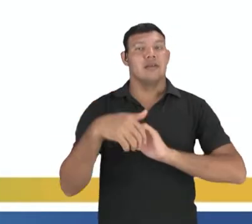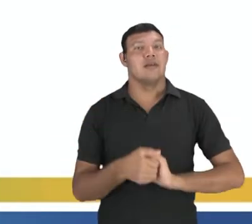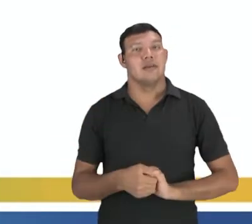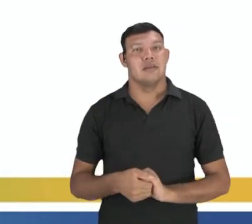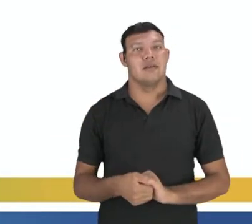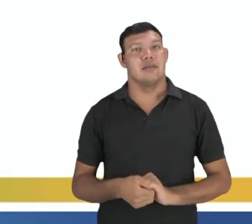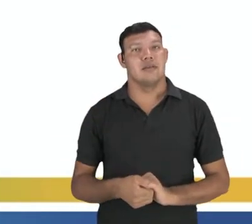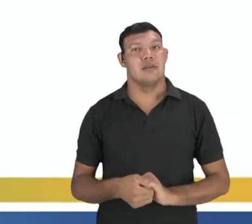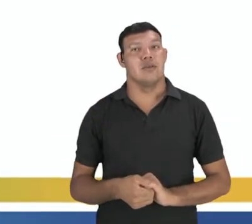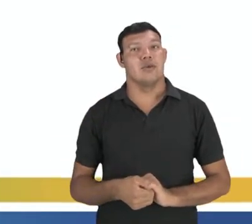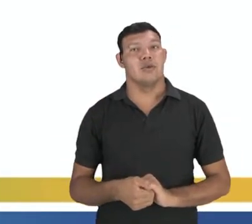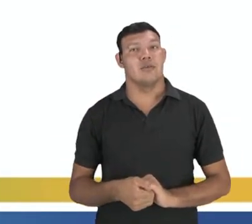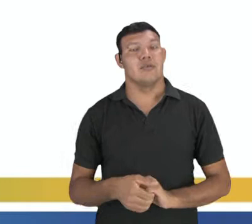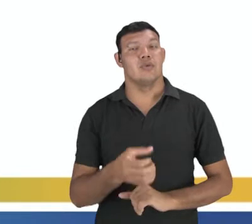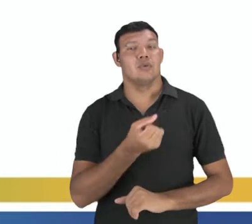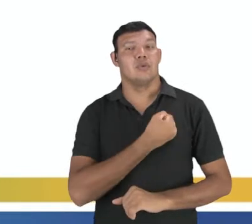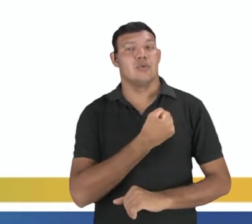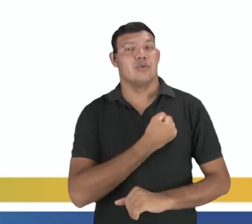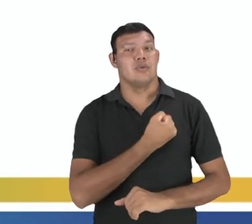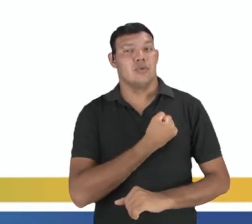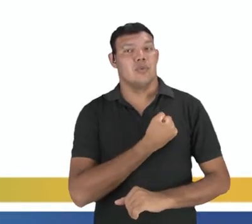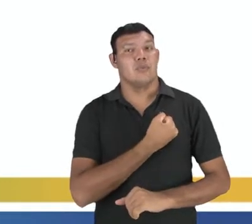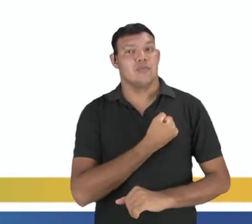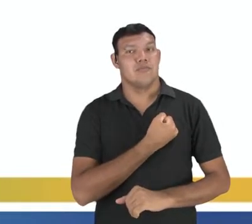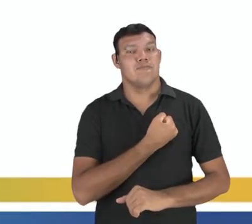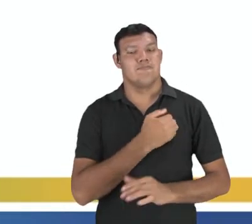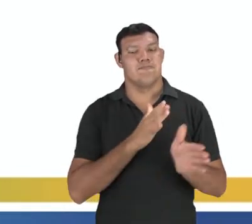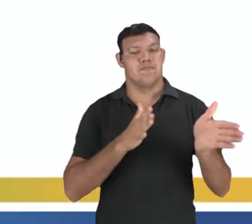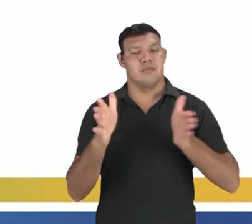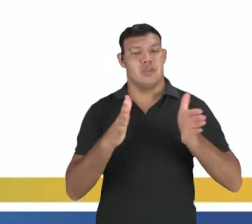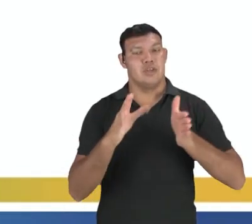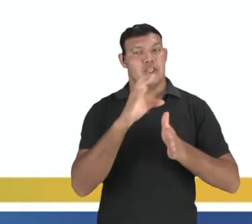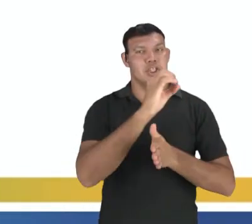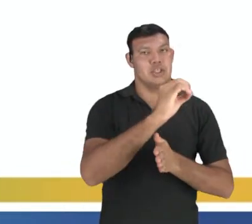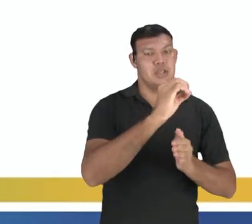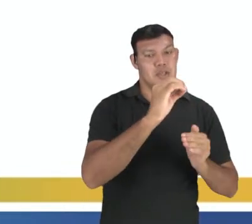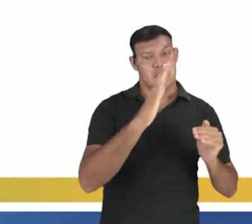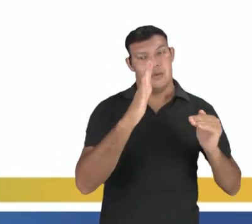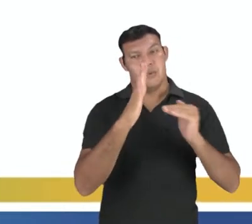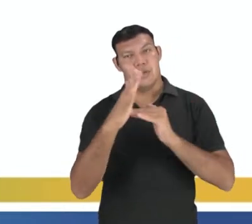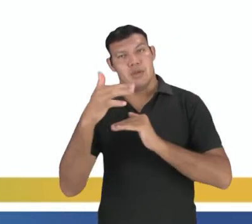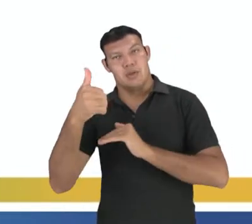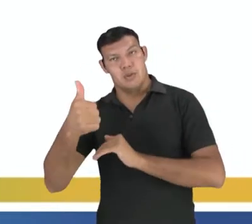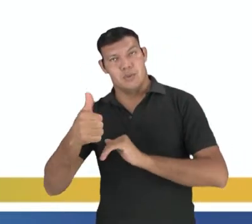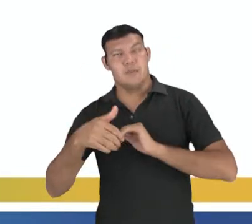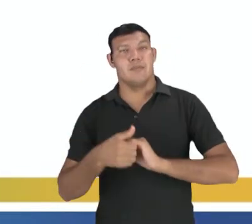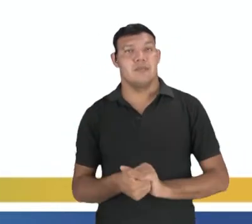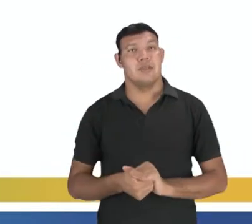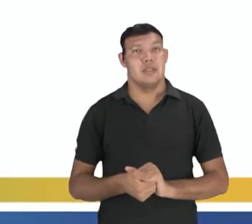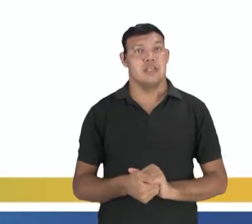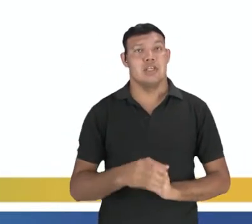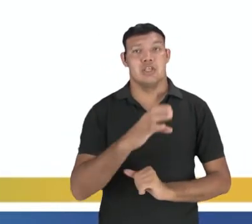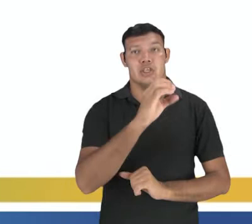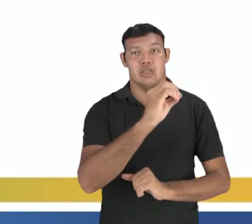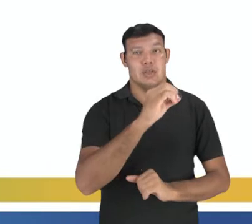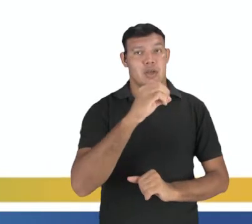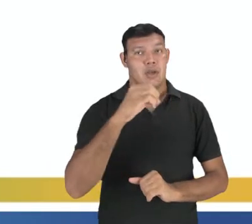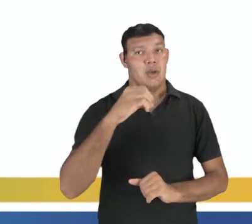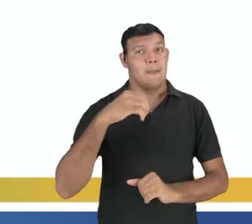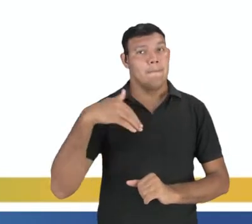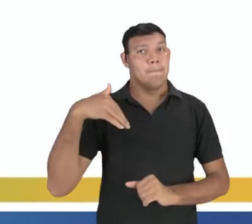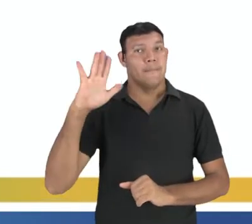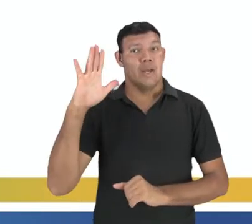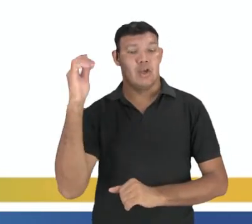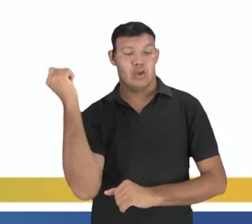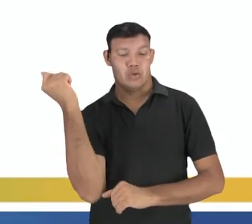entre 0 e 1, ou seja, o 0 é maior do que o Q, que é a razão, e o